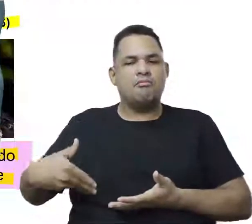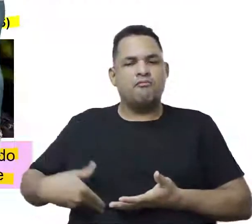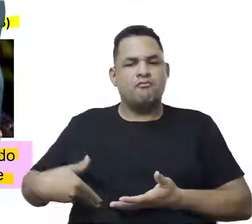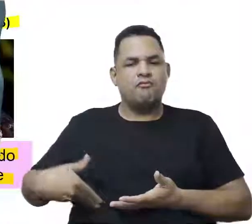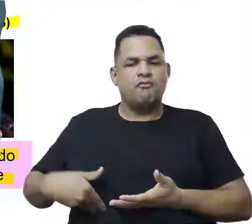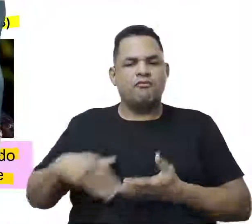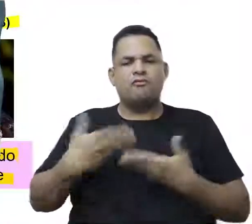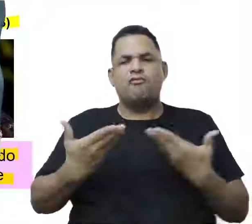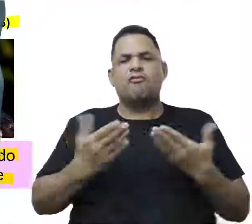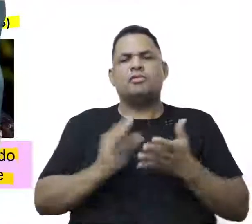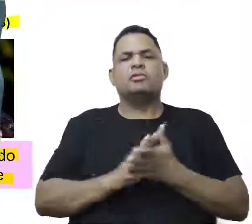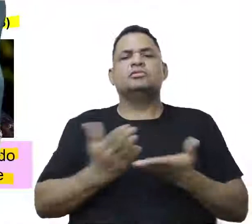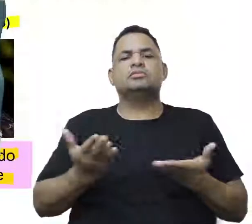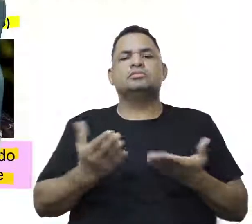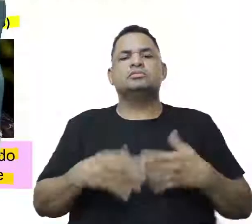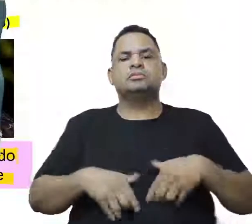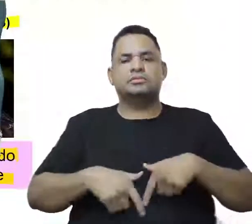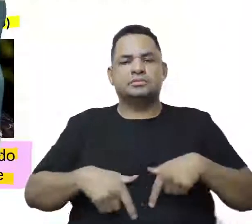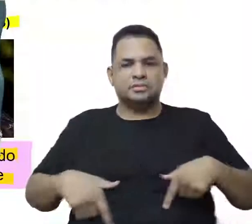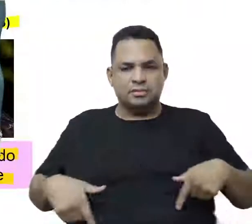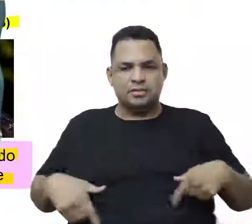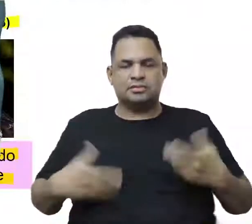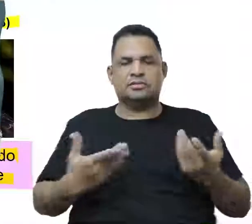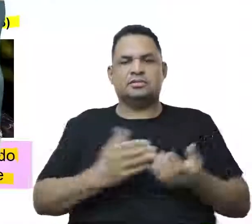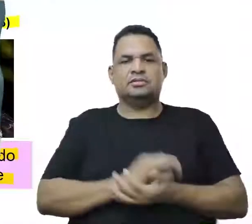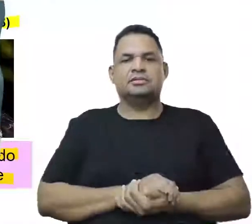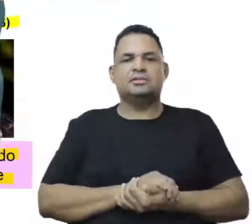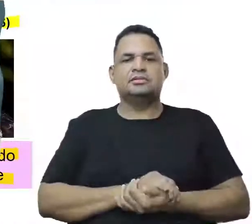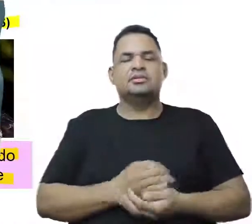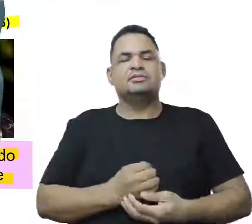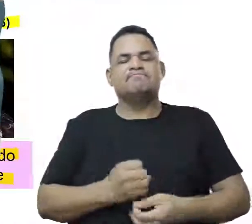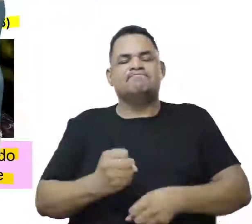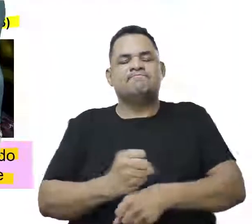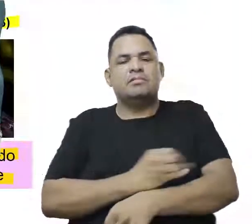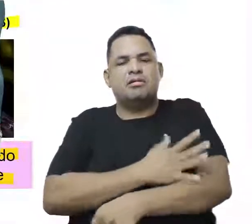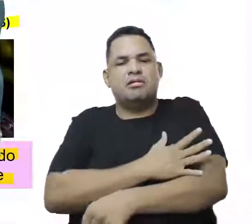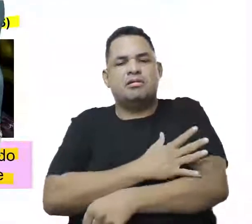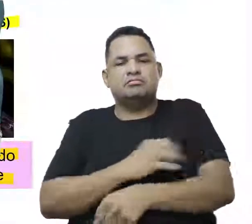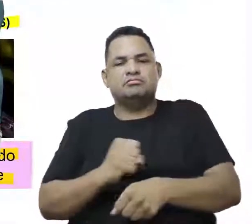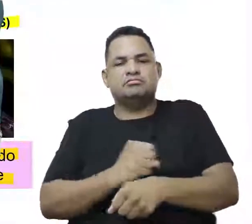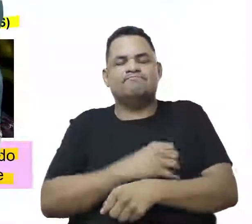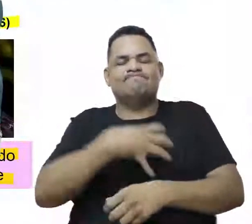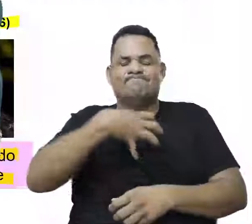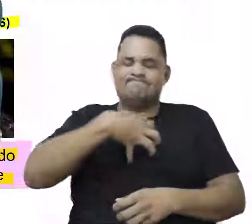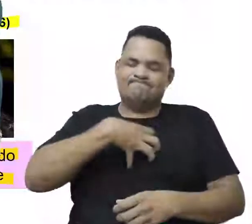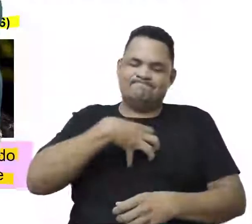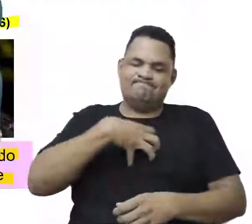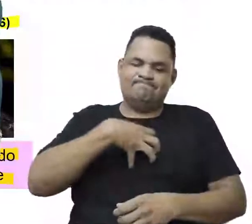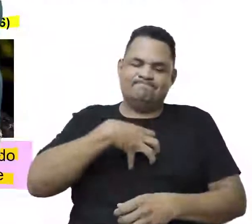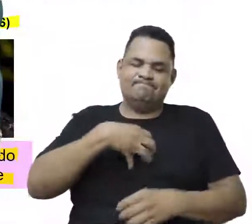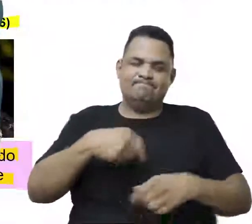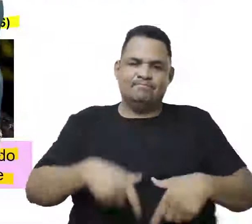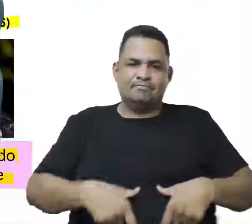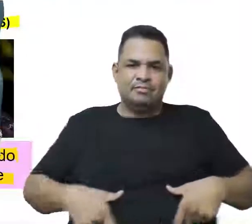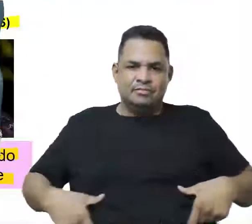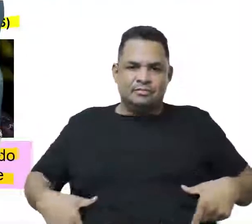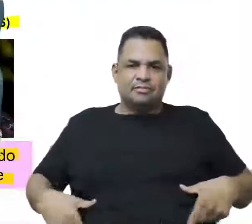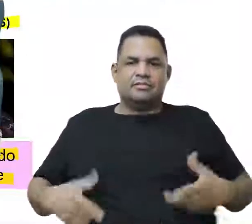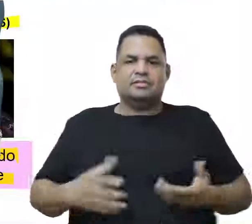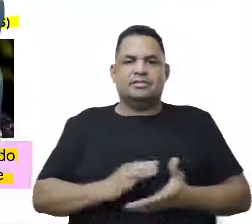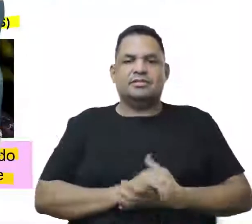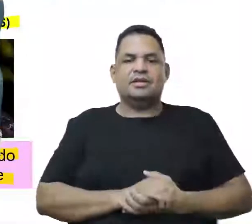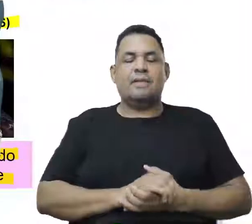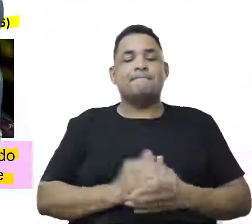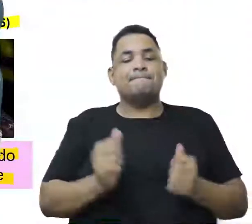da onde que vem, né? Vem do seu abdômen. A emoção, a questão do sentimento, vem do tórax, ali onde tem próximo